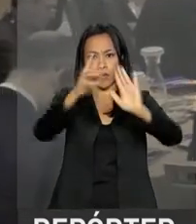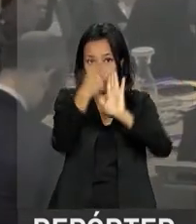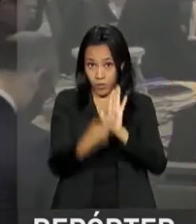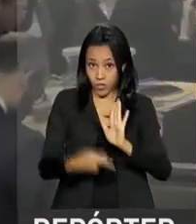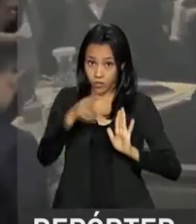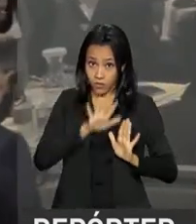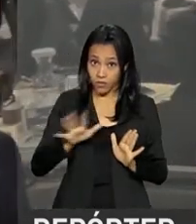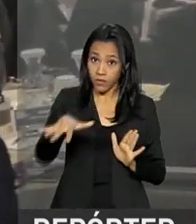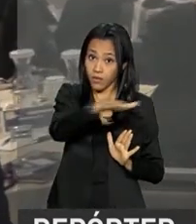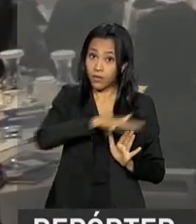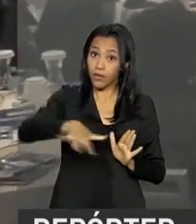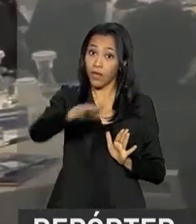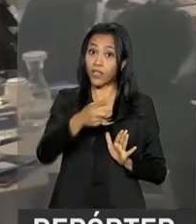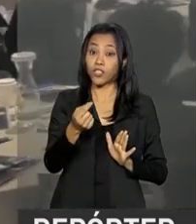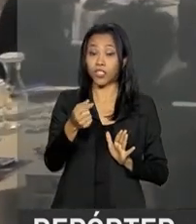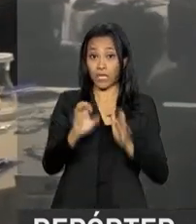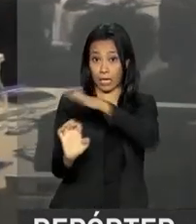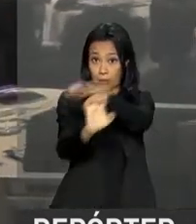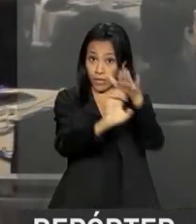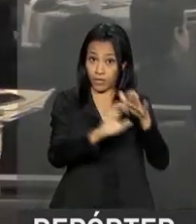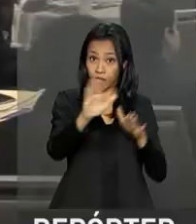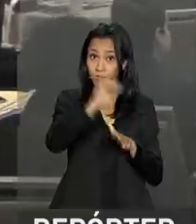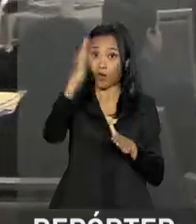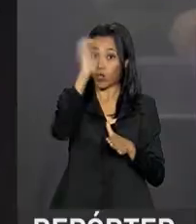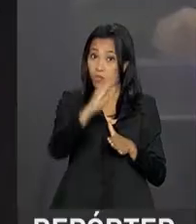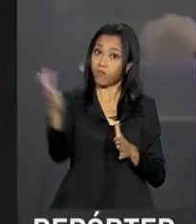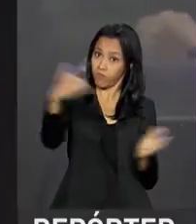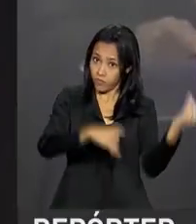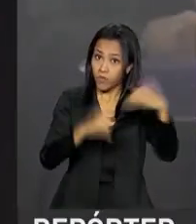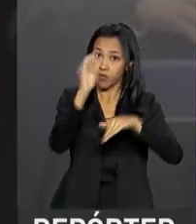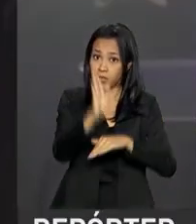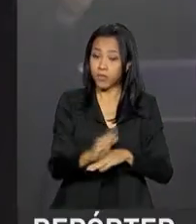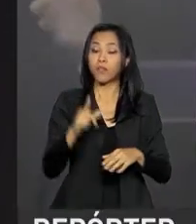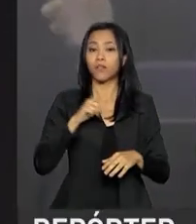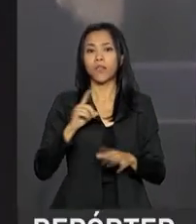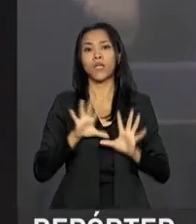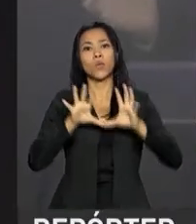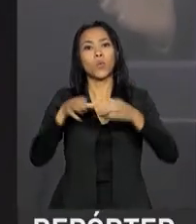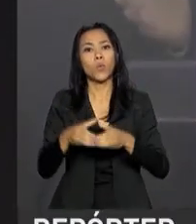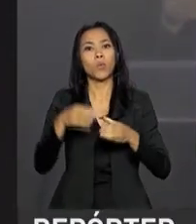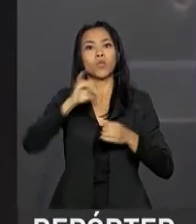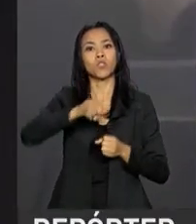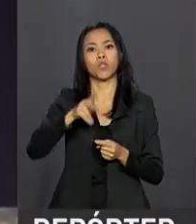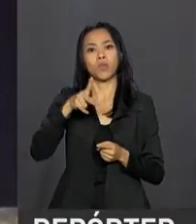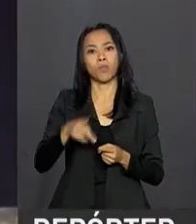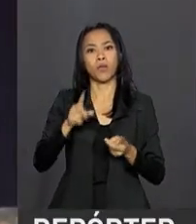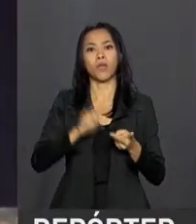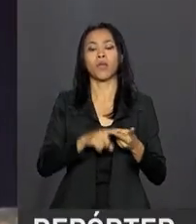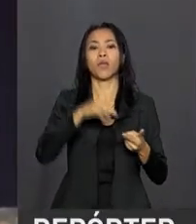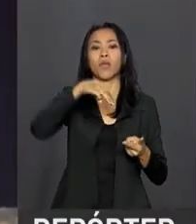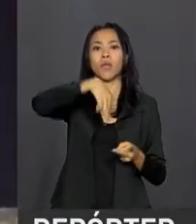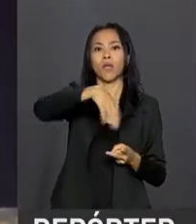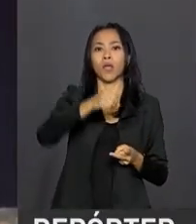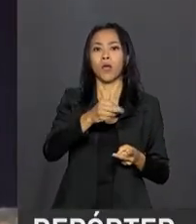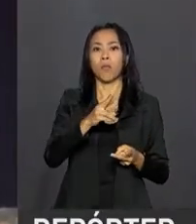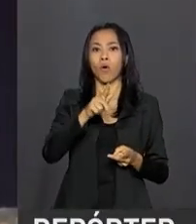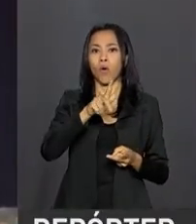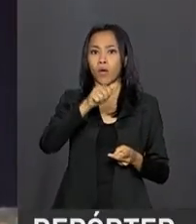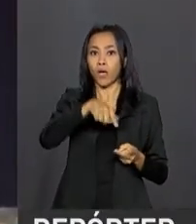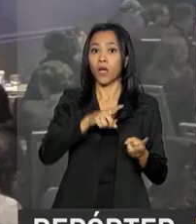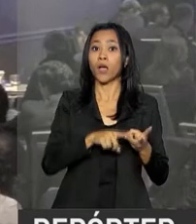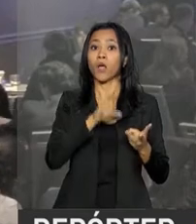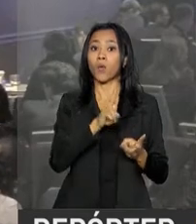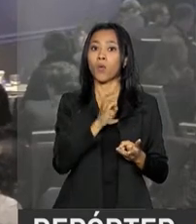investimento estrangeiro no brasil o evento conta também com investidores de grupos como o jp morgan eo b e boeing segundo